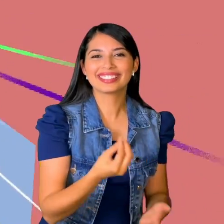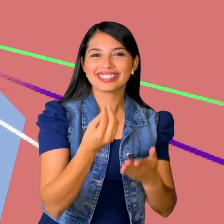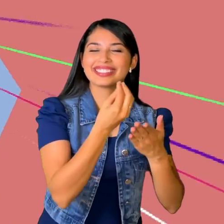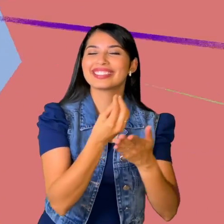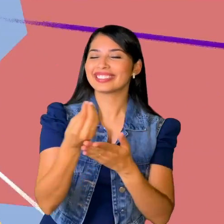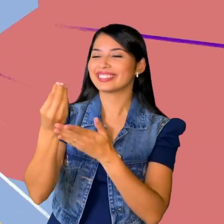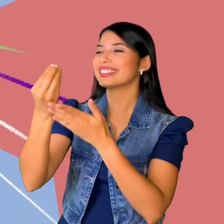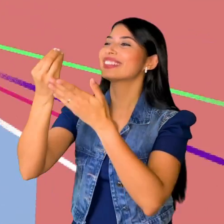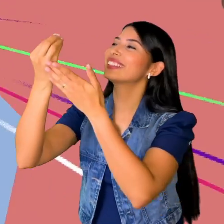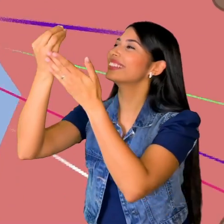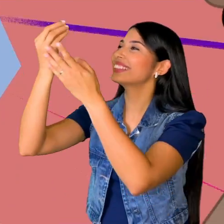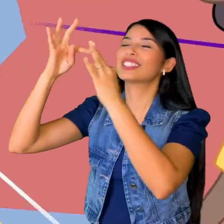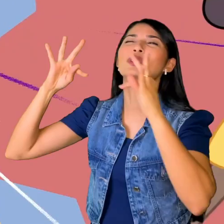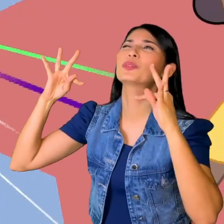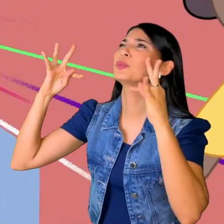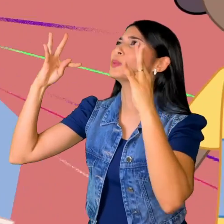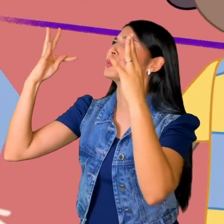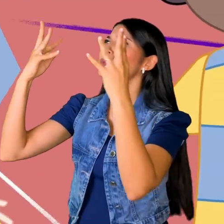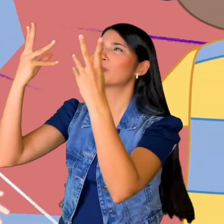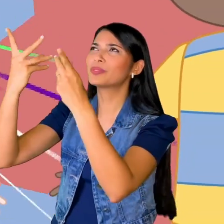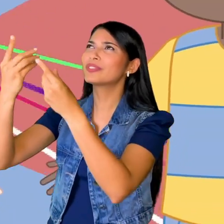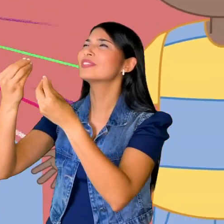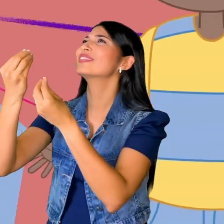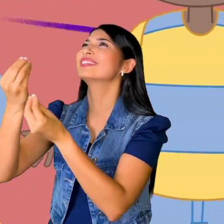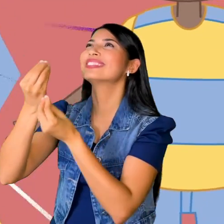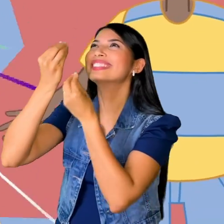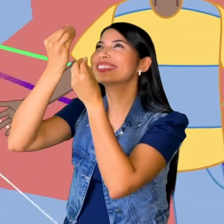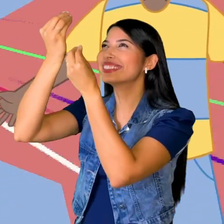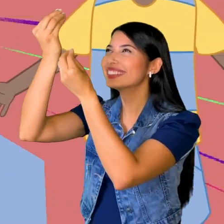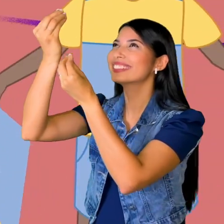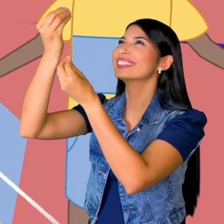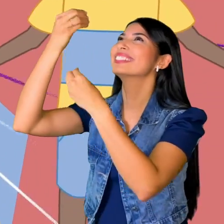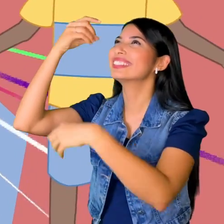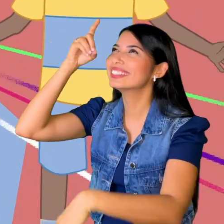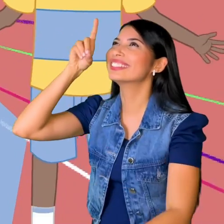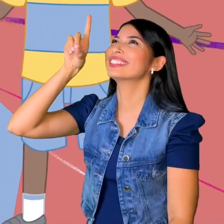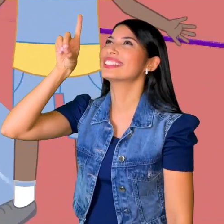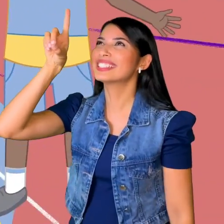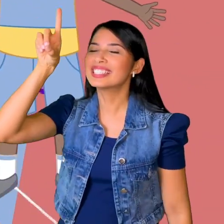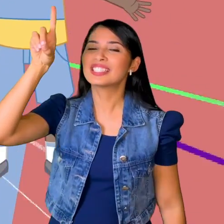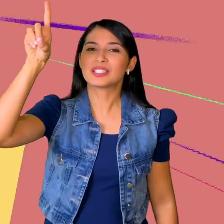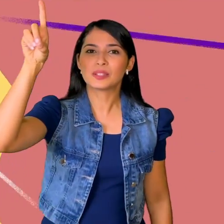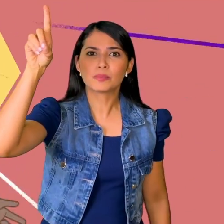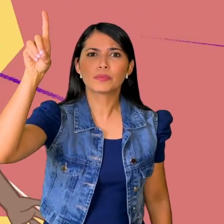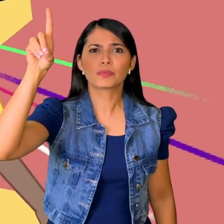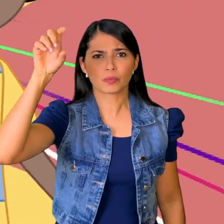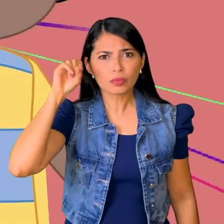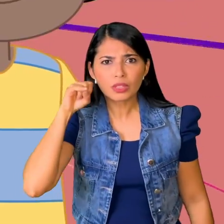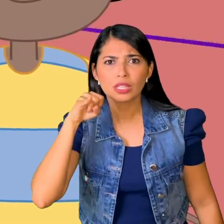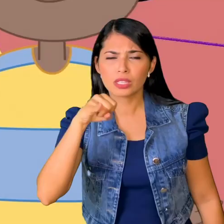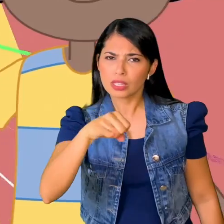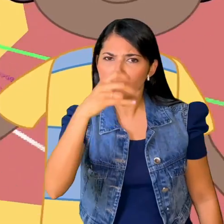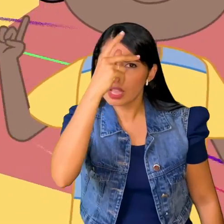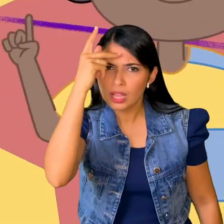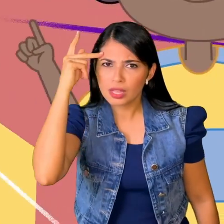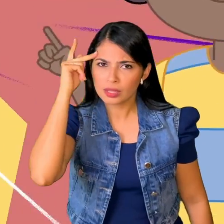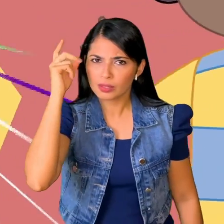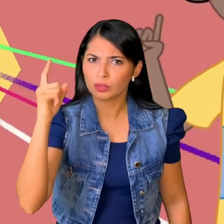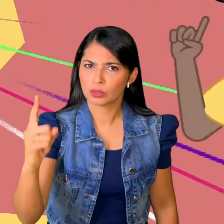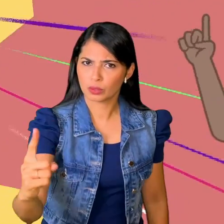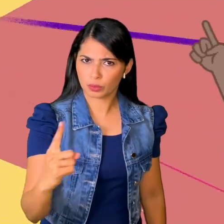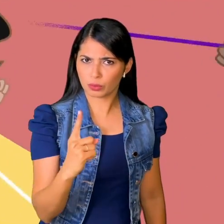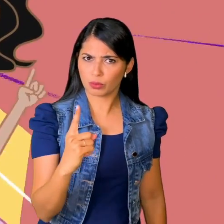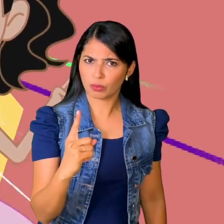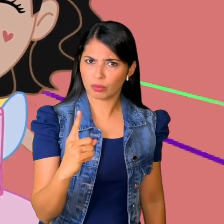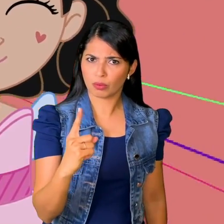Vou Toda minha vida a Ele Não vou me importar